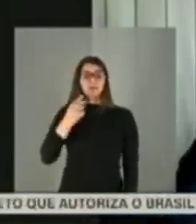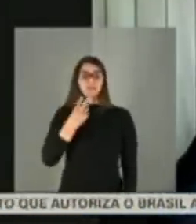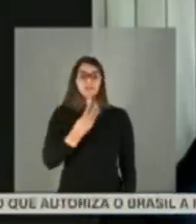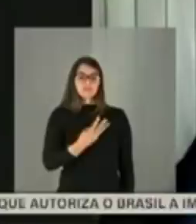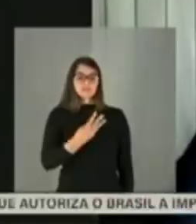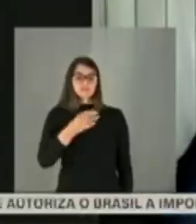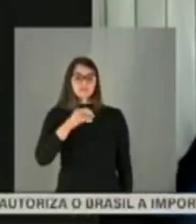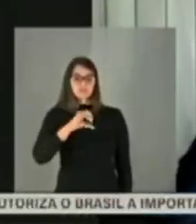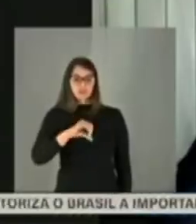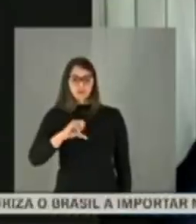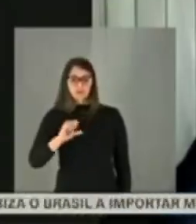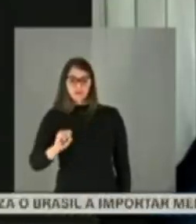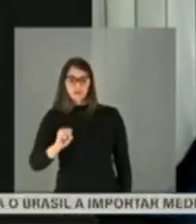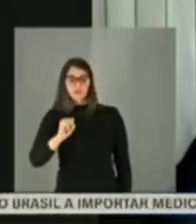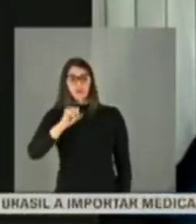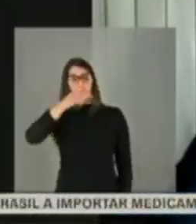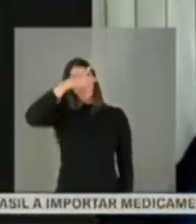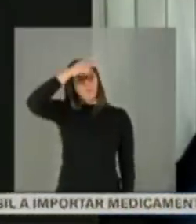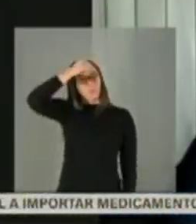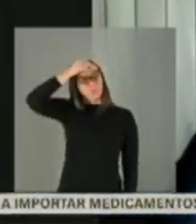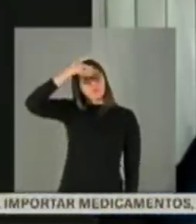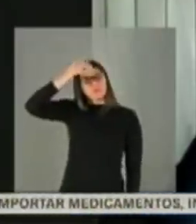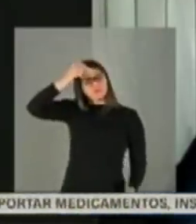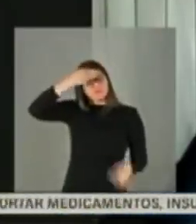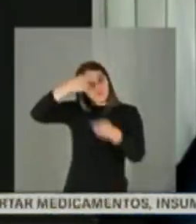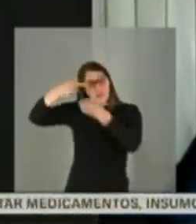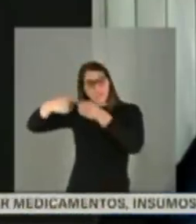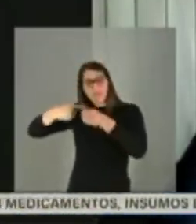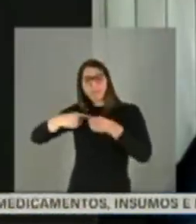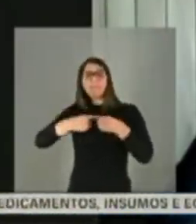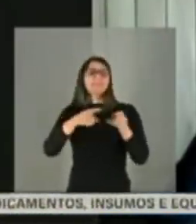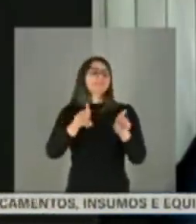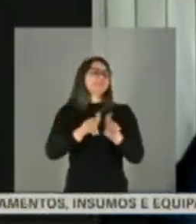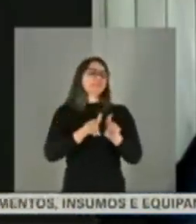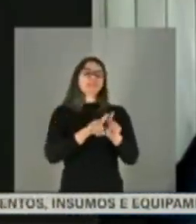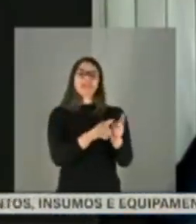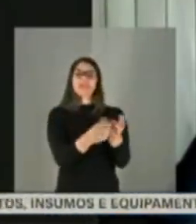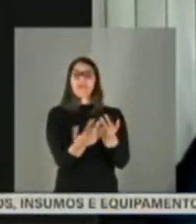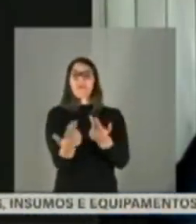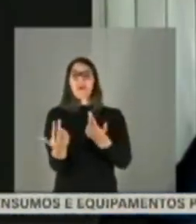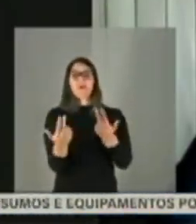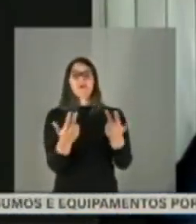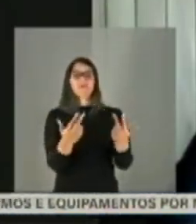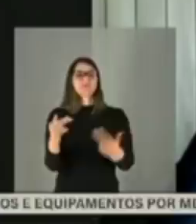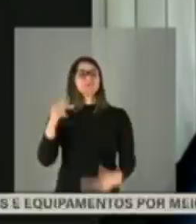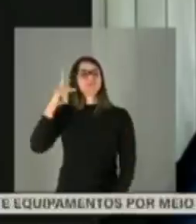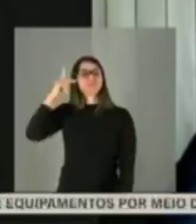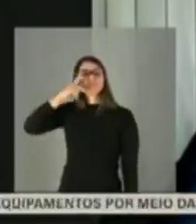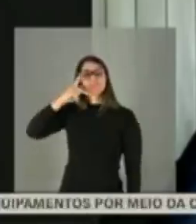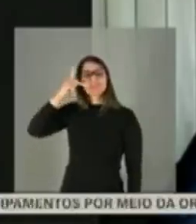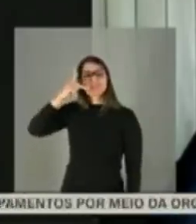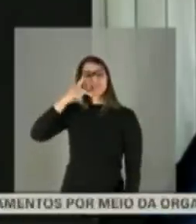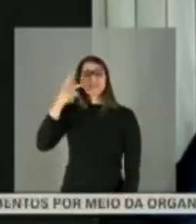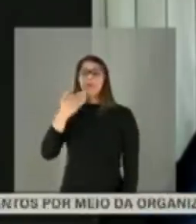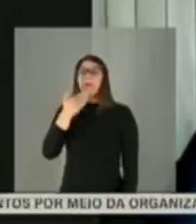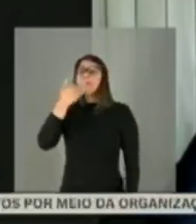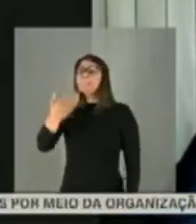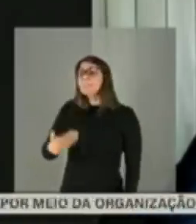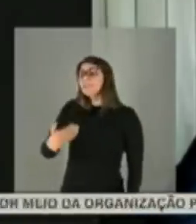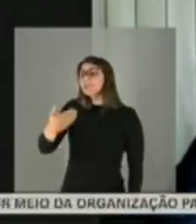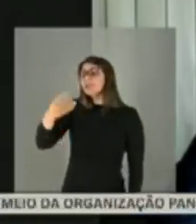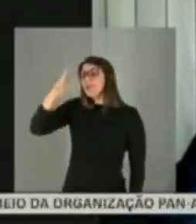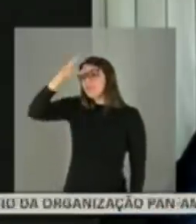398 municípios também devem ter sido enganados com essa política de pedir aos